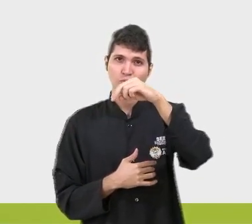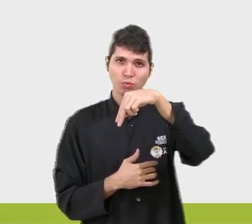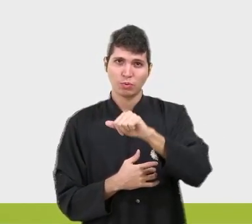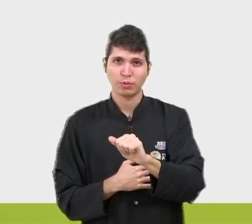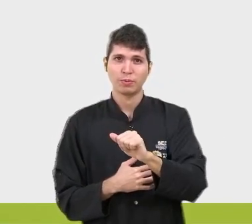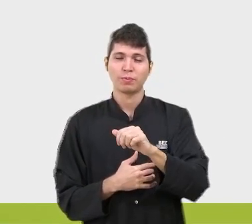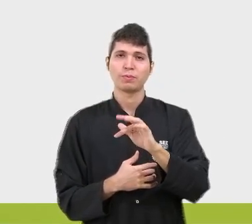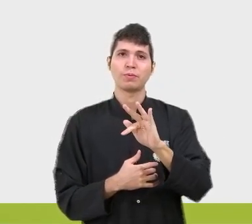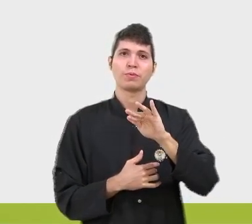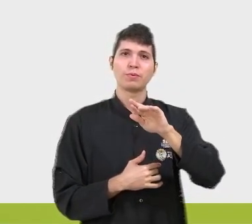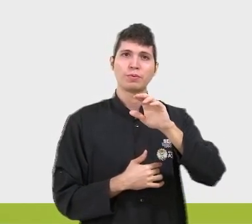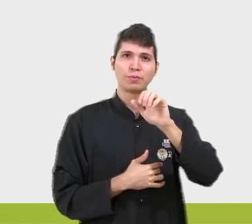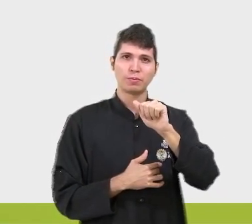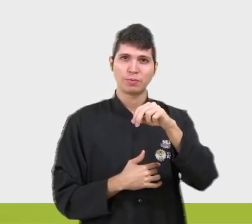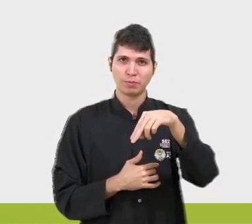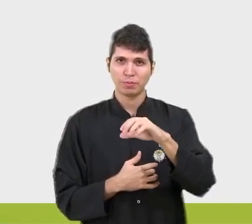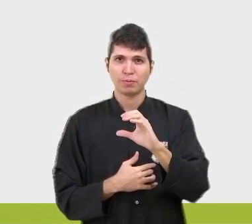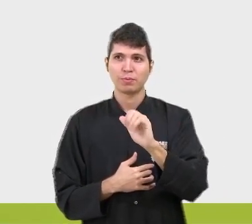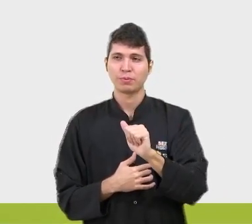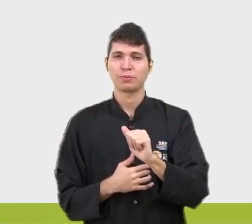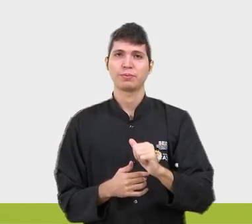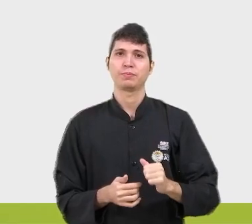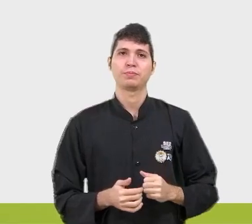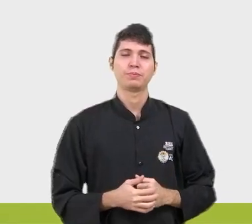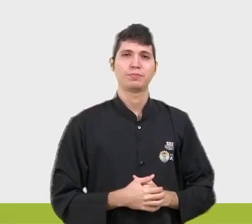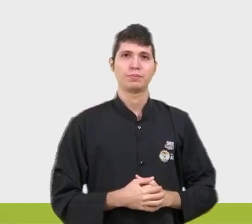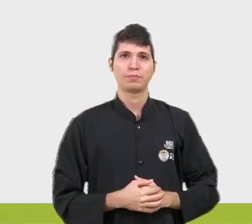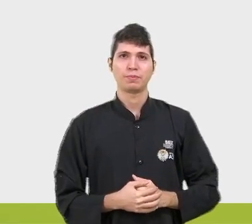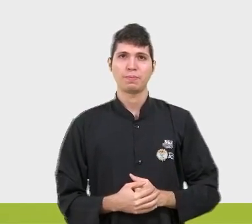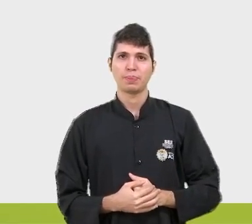como falei, Zona Franca de Manaus.